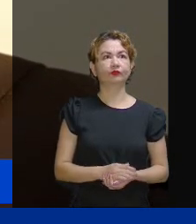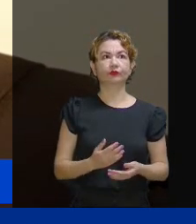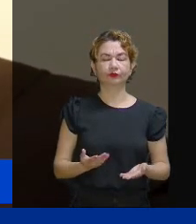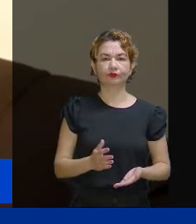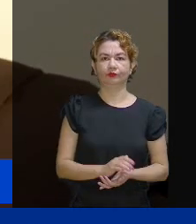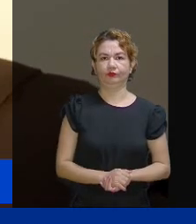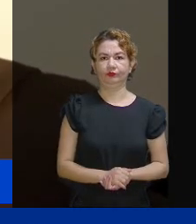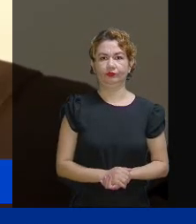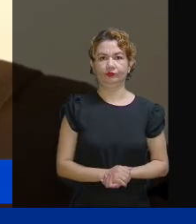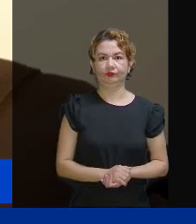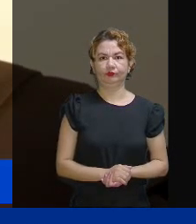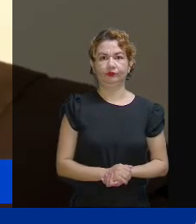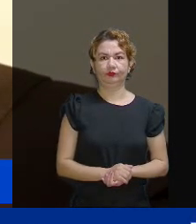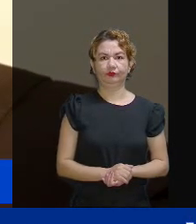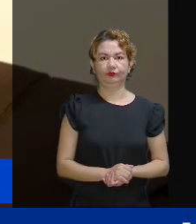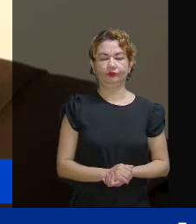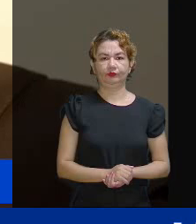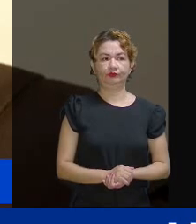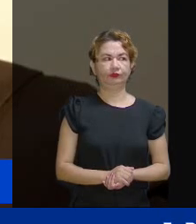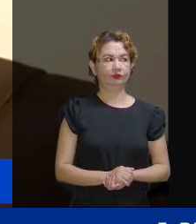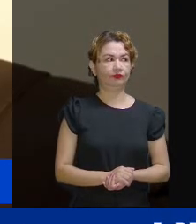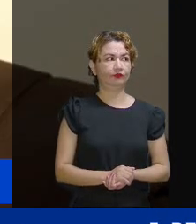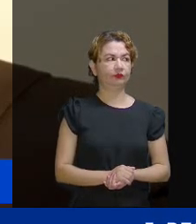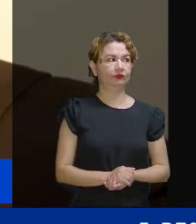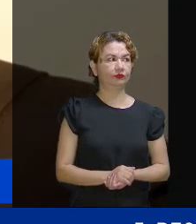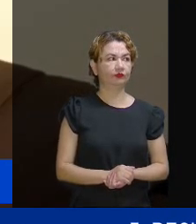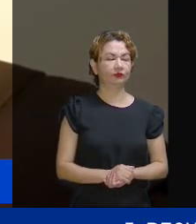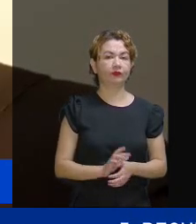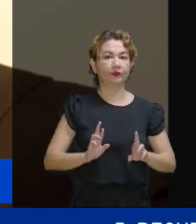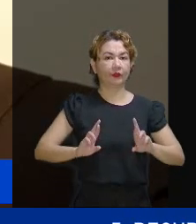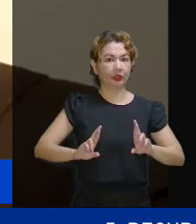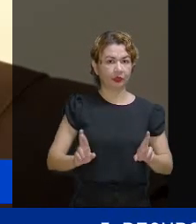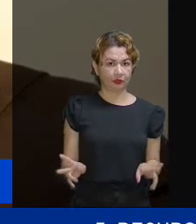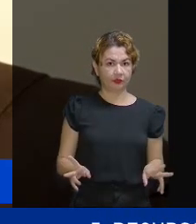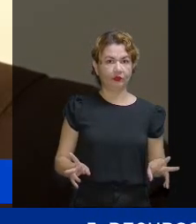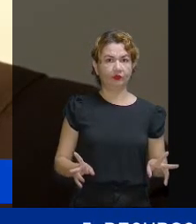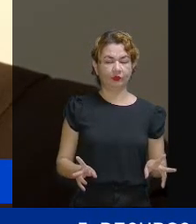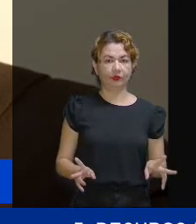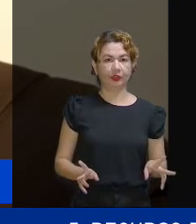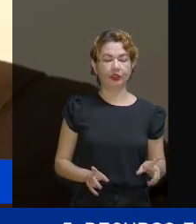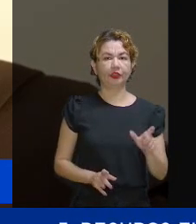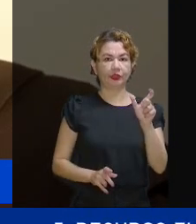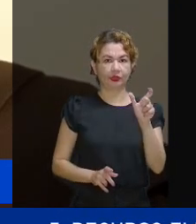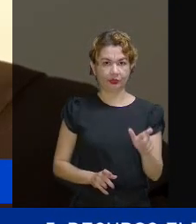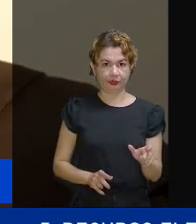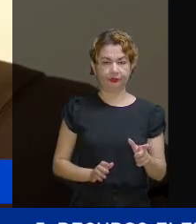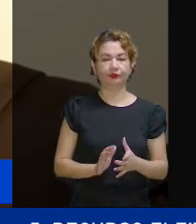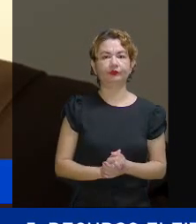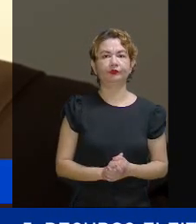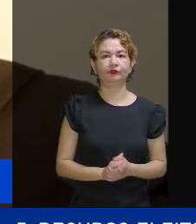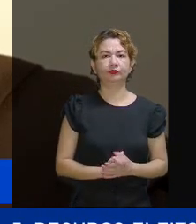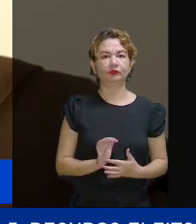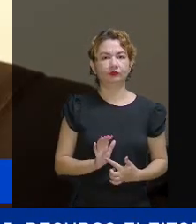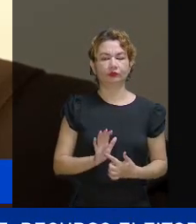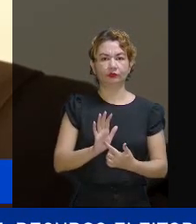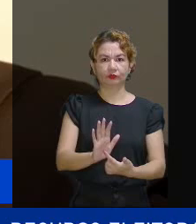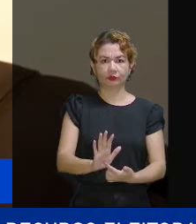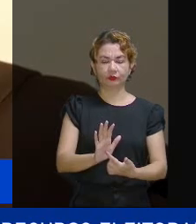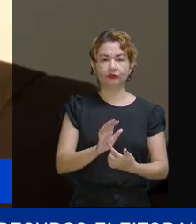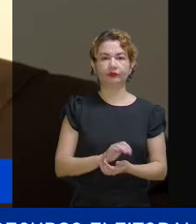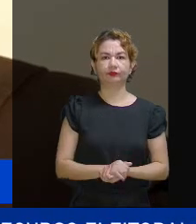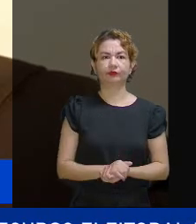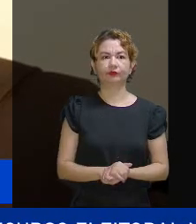Nóbrega. Ele é negro de pele clara, tem cabelos curtíssimos, castanho escuro, olhos emendados castanho escuro, sobrancelha bem